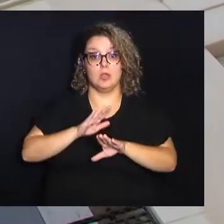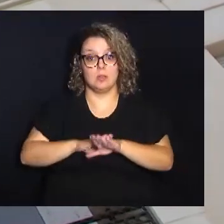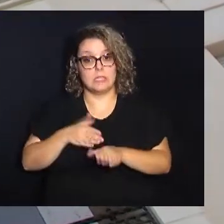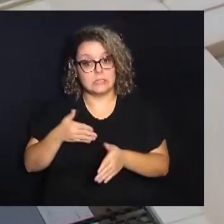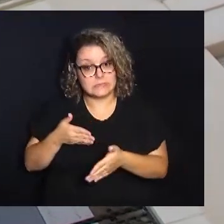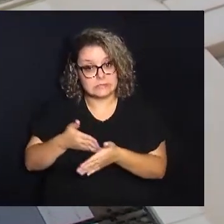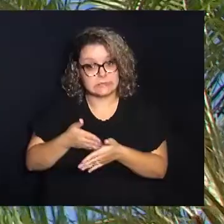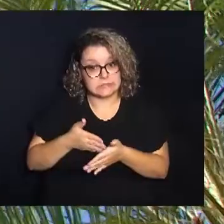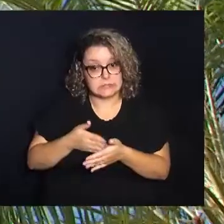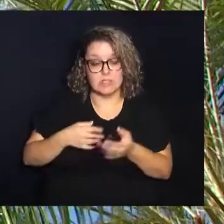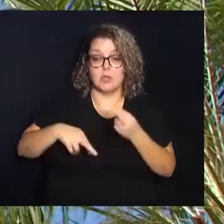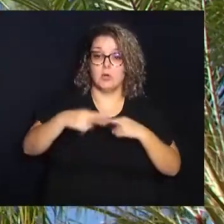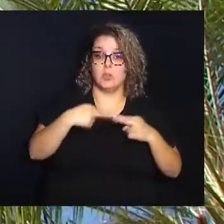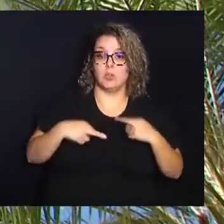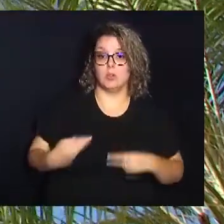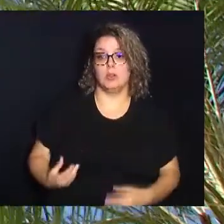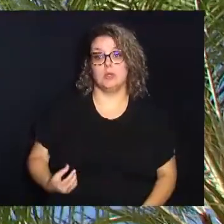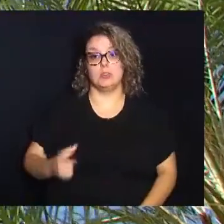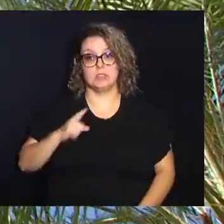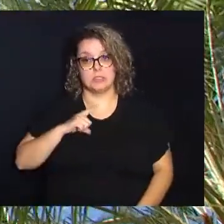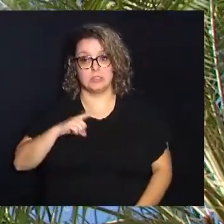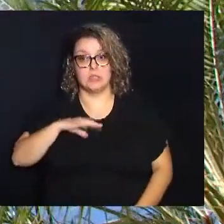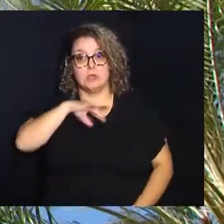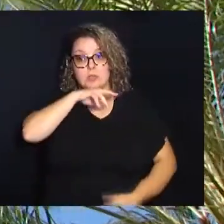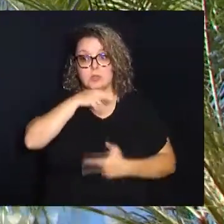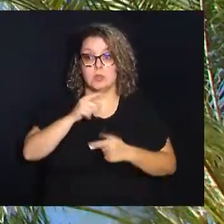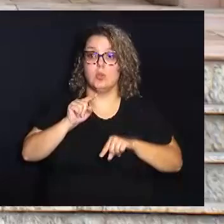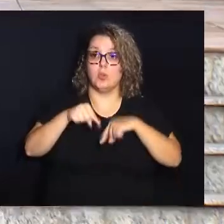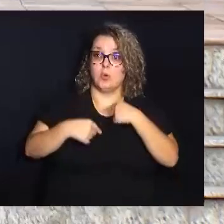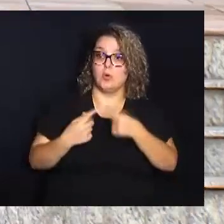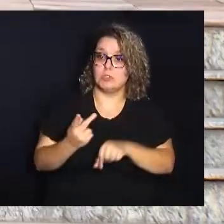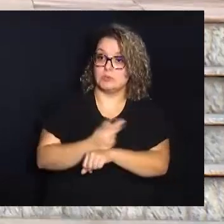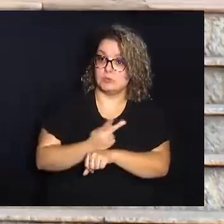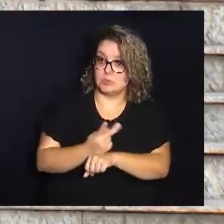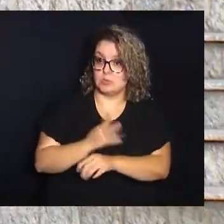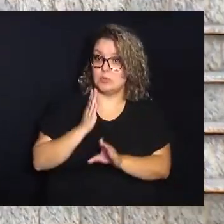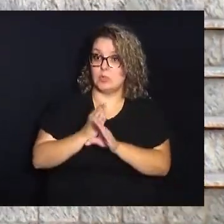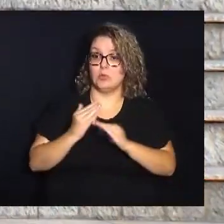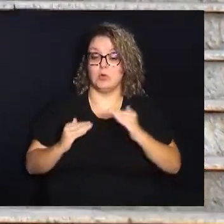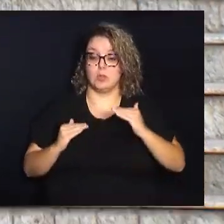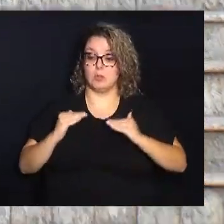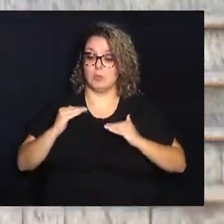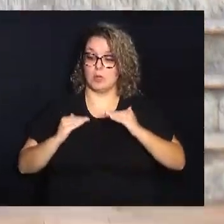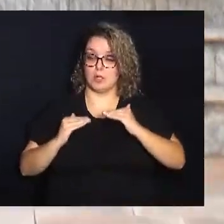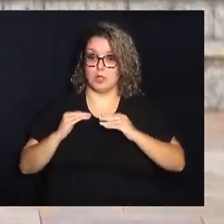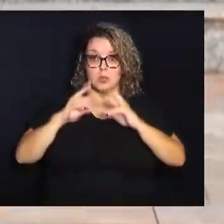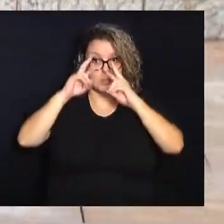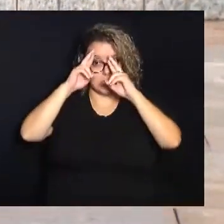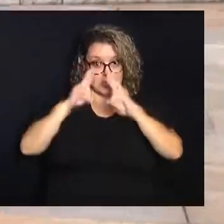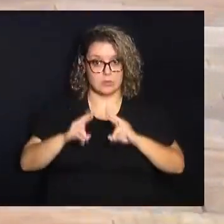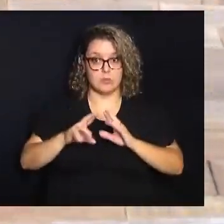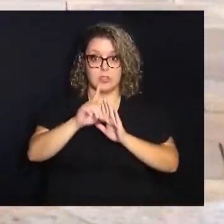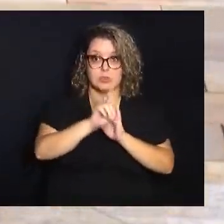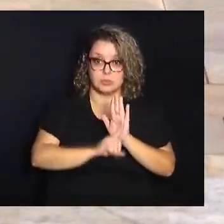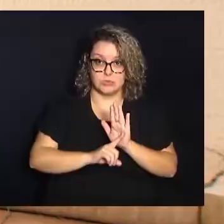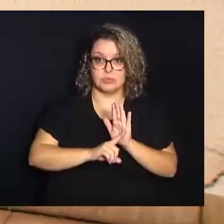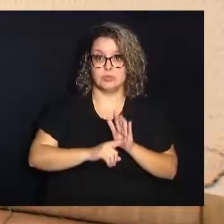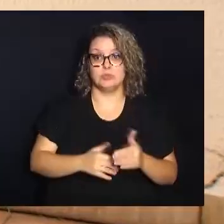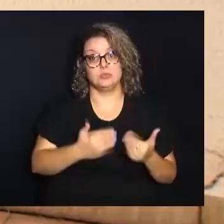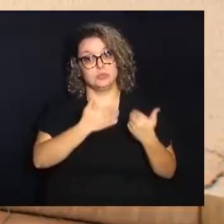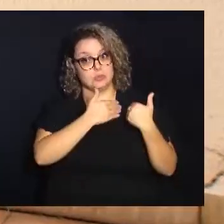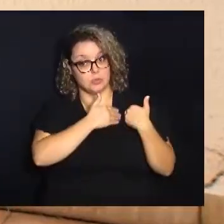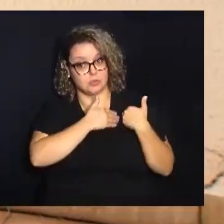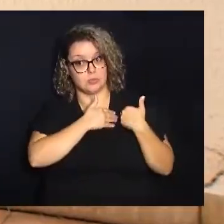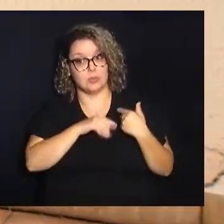adotam medidas restritivas em relação à presença de de animais outros buscam encontrar um equilíbrio que respeite tanto os